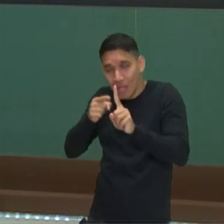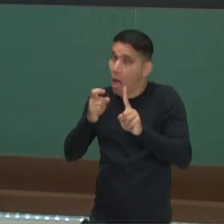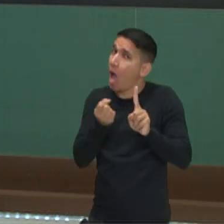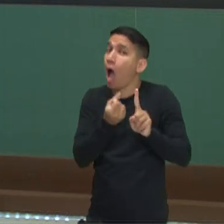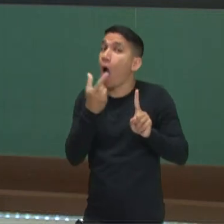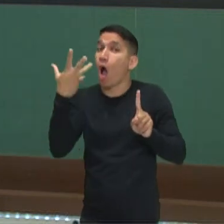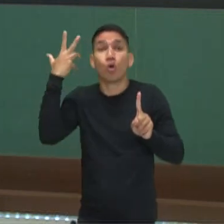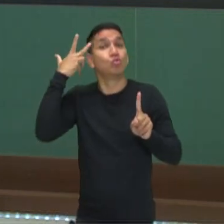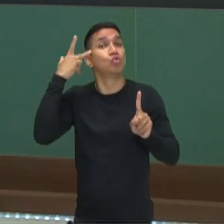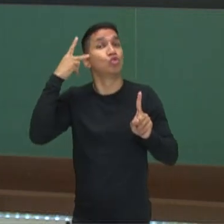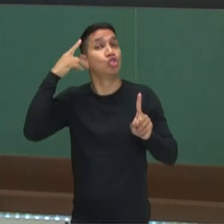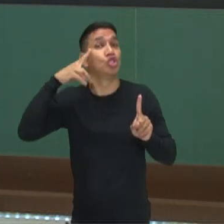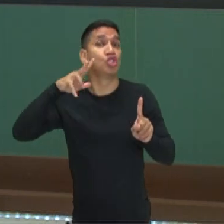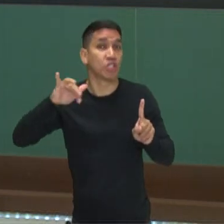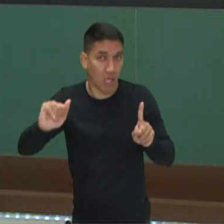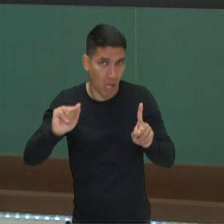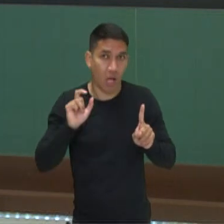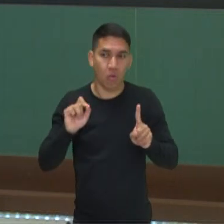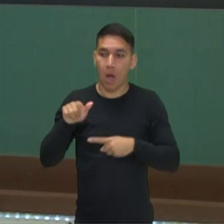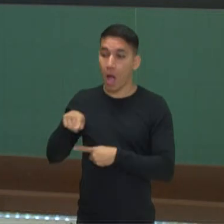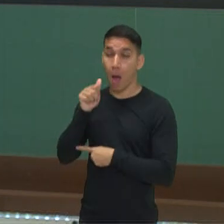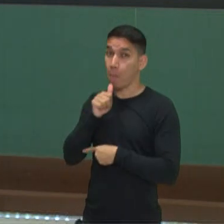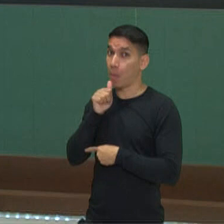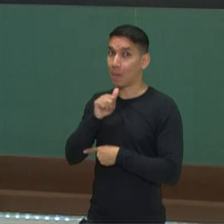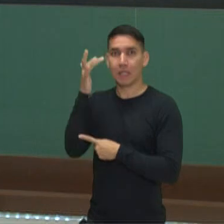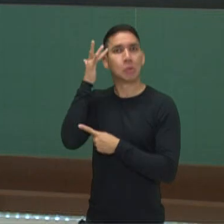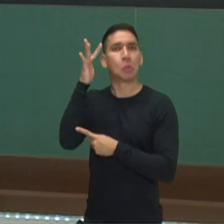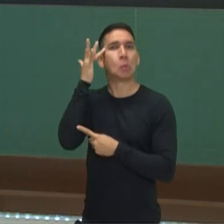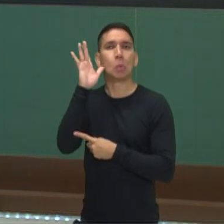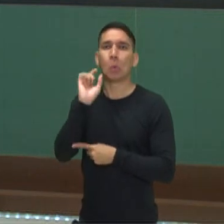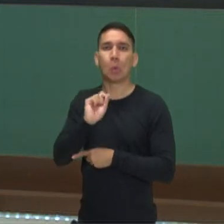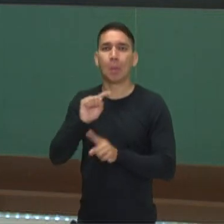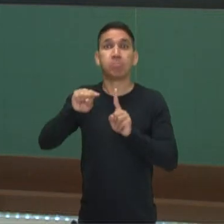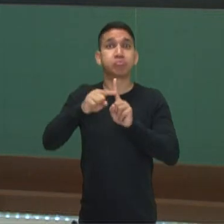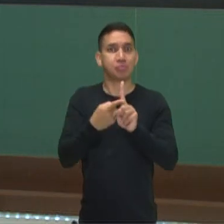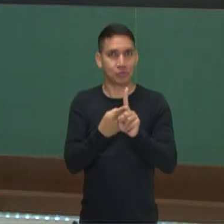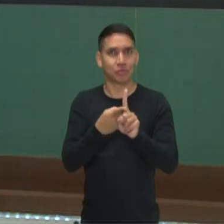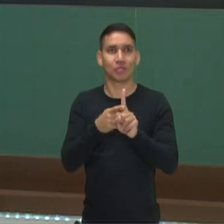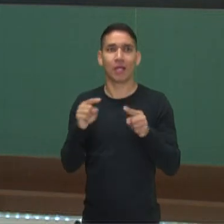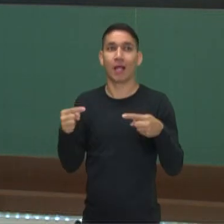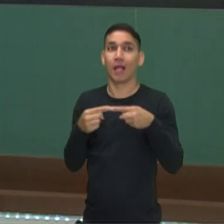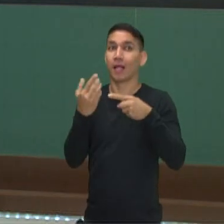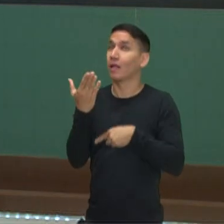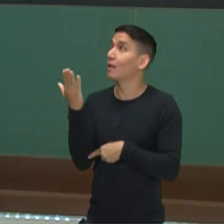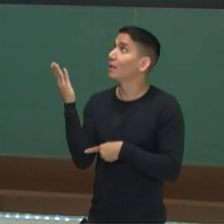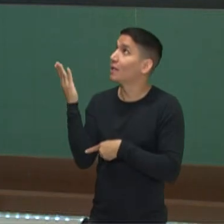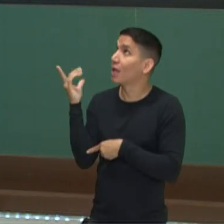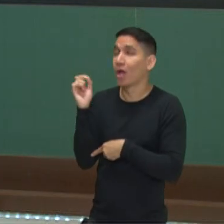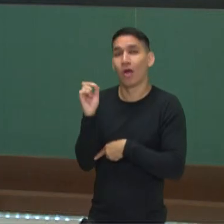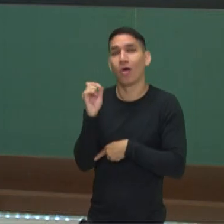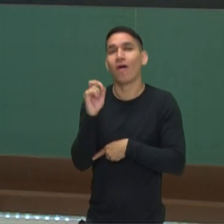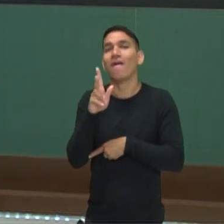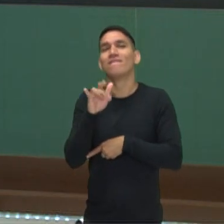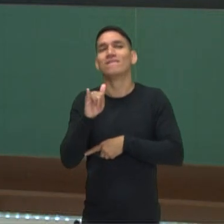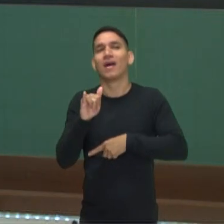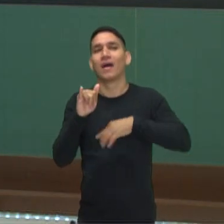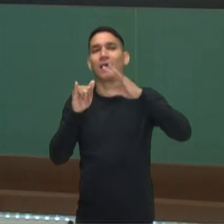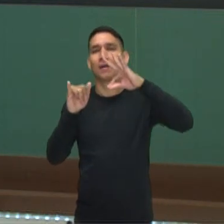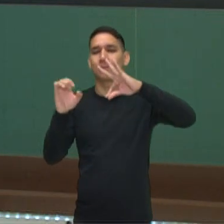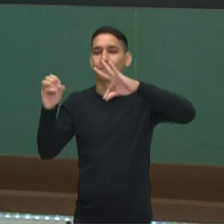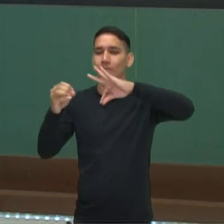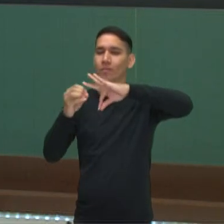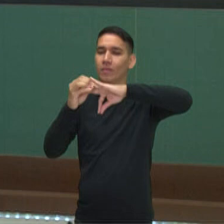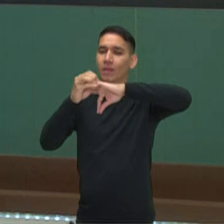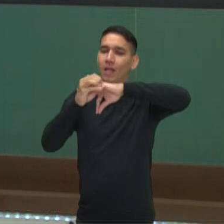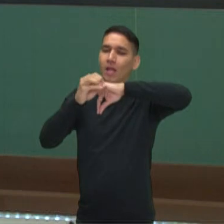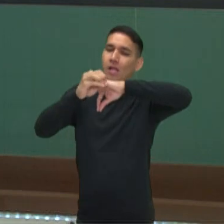alguns dias, a mulher ainda nem sabe que está grávida, né? Esse embriãozinho vai se